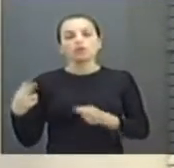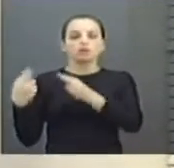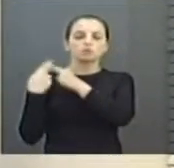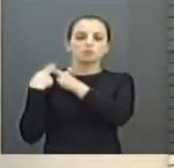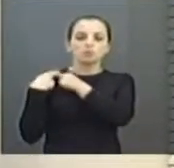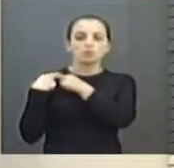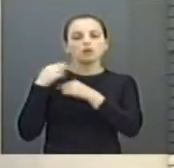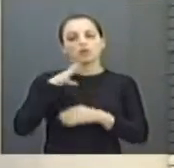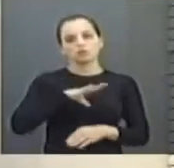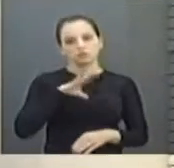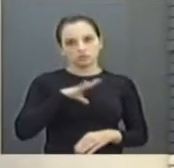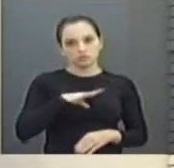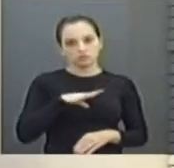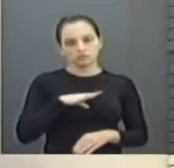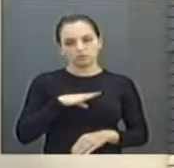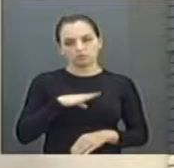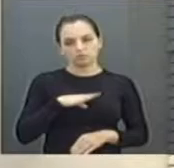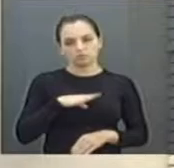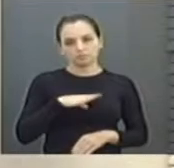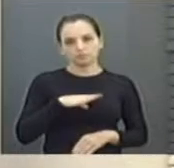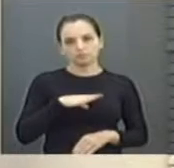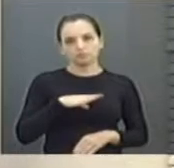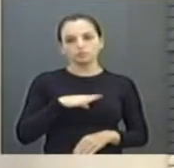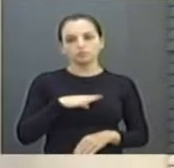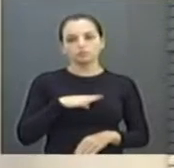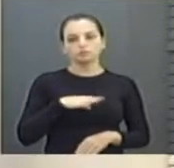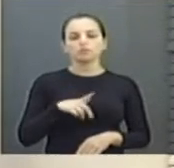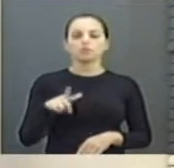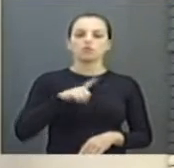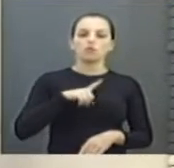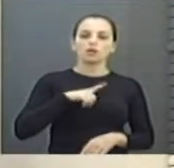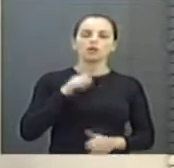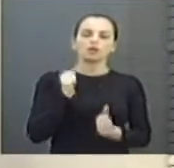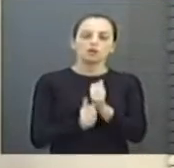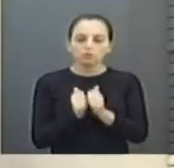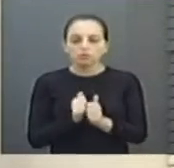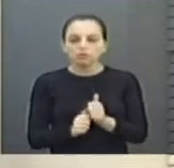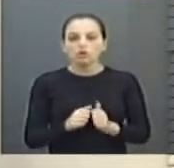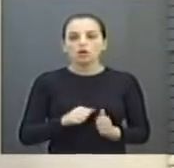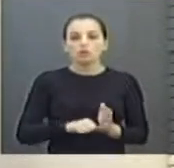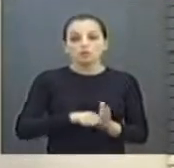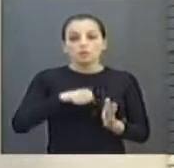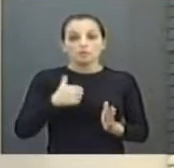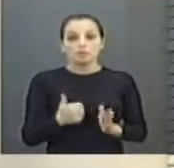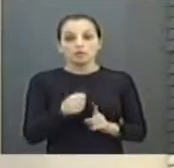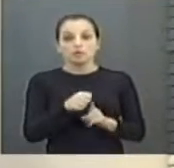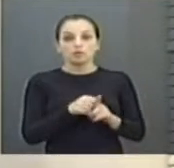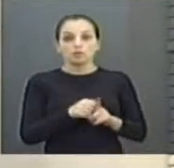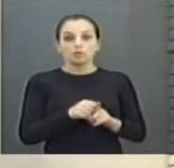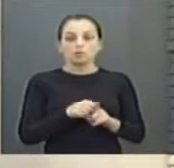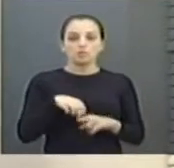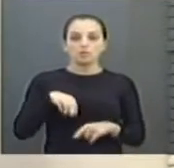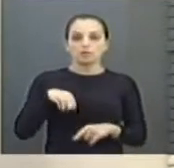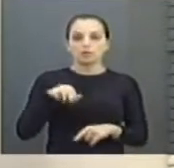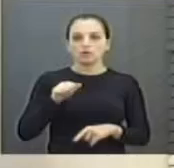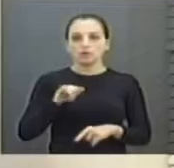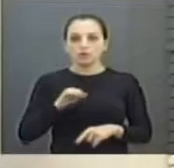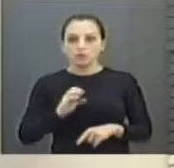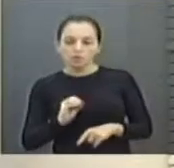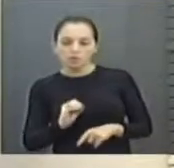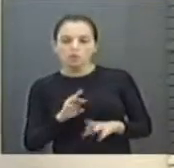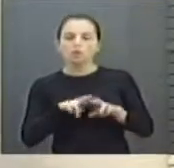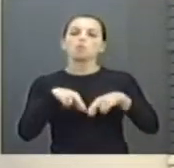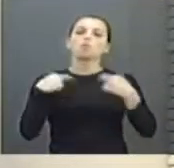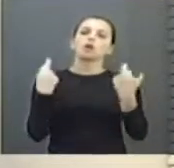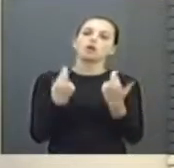com a cidade. E como vamos ter os jogos agora, dia 1º de maio, já foi chamada uma reunião para amanhã